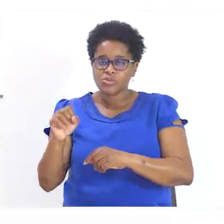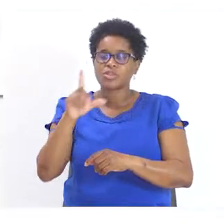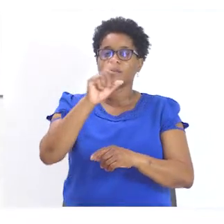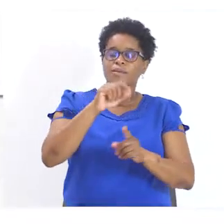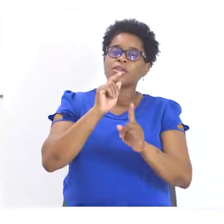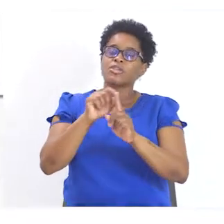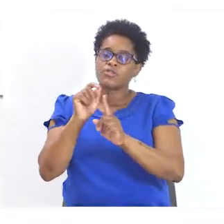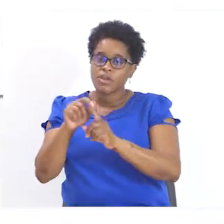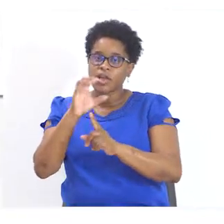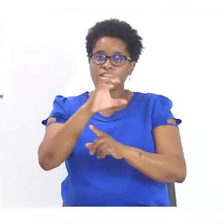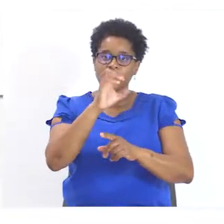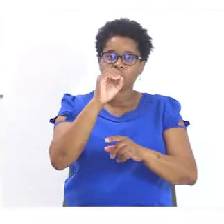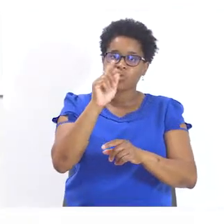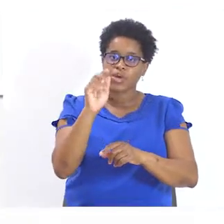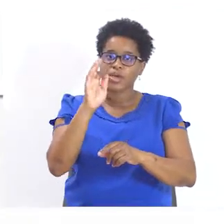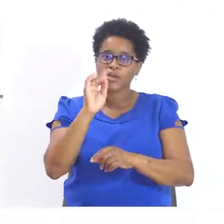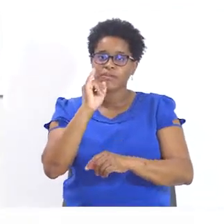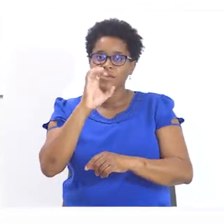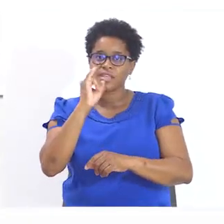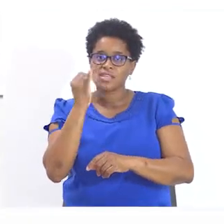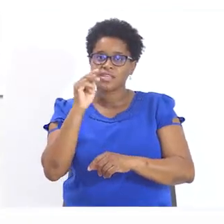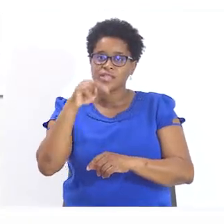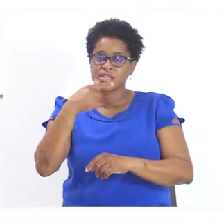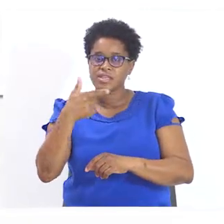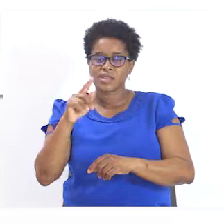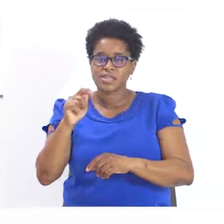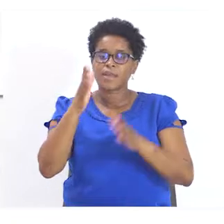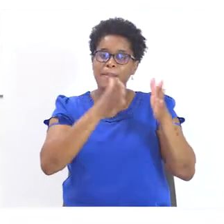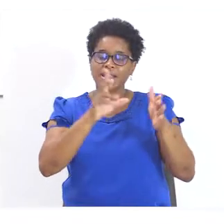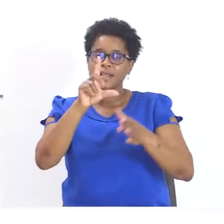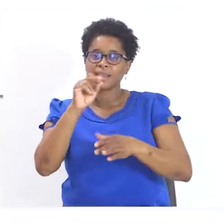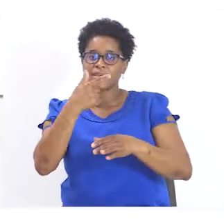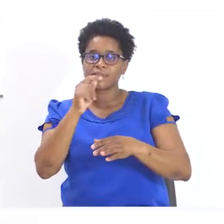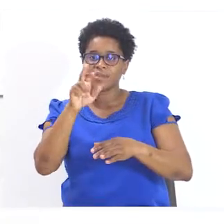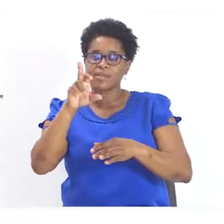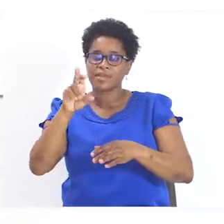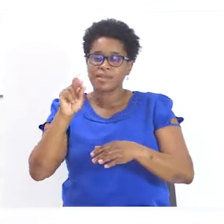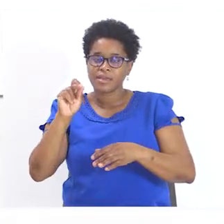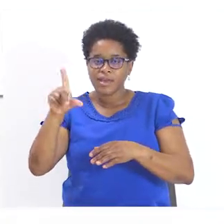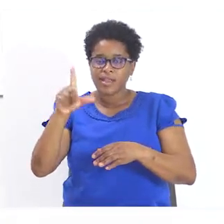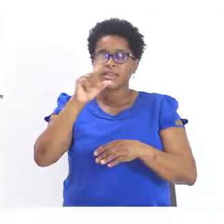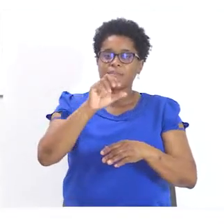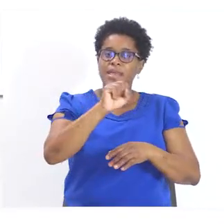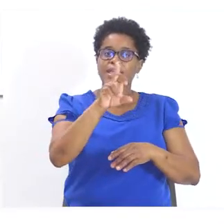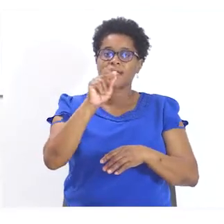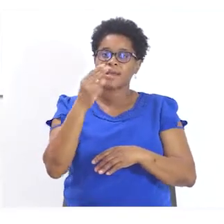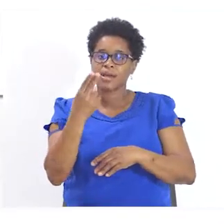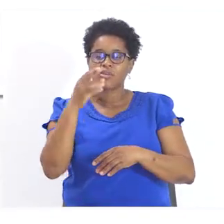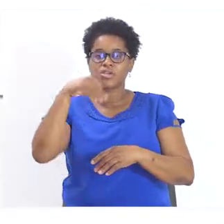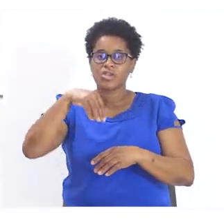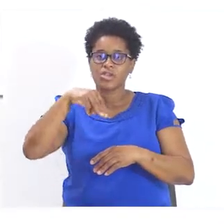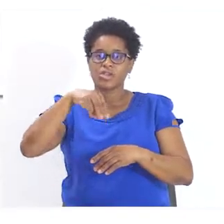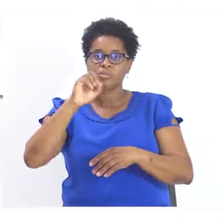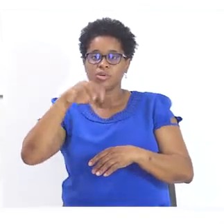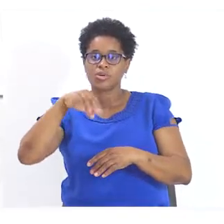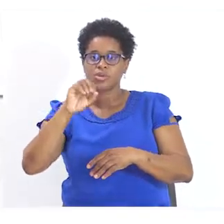identificar também coeficientes, parte literal e grau de um monômio, ou seja, partes que constituem um